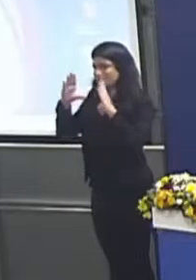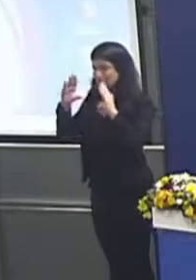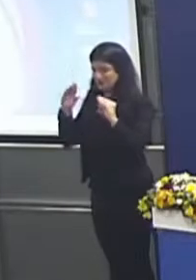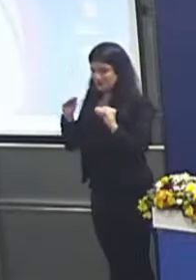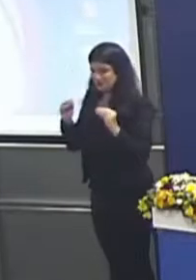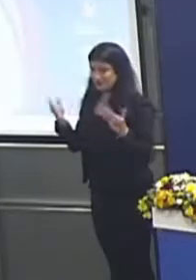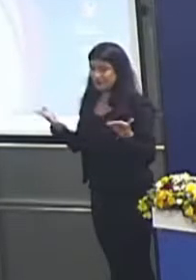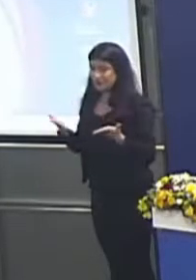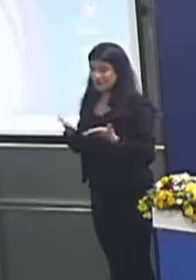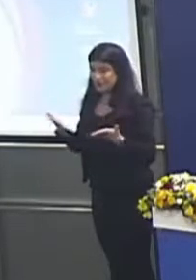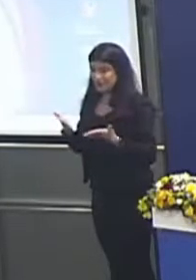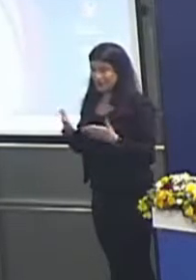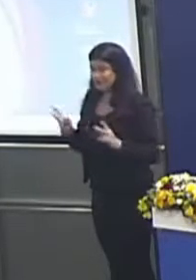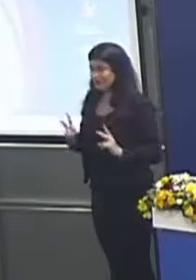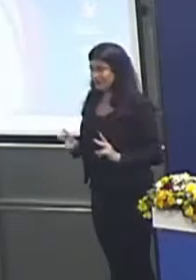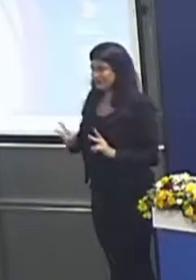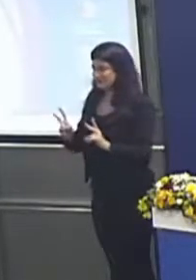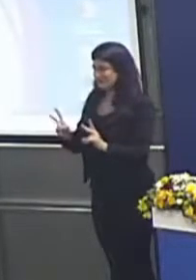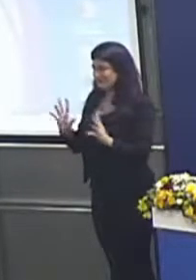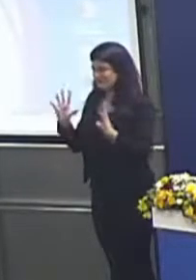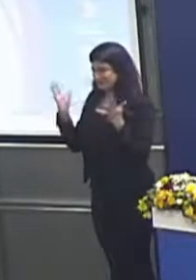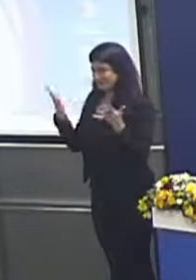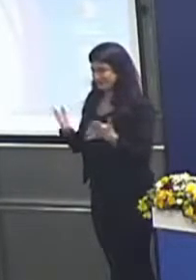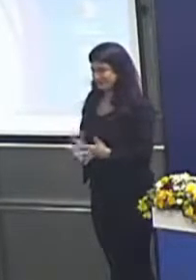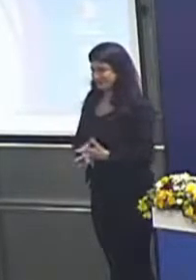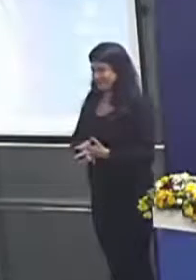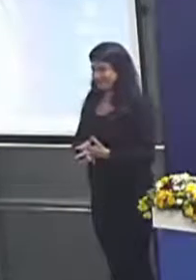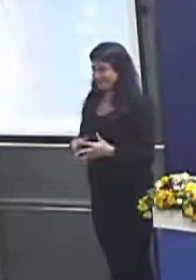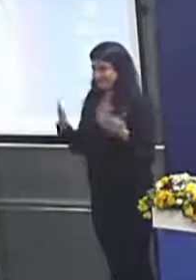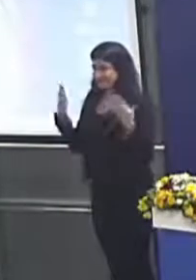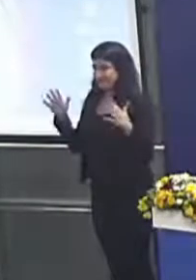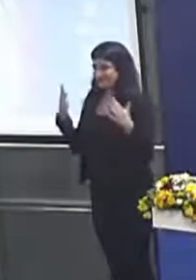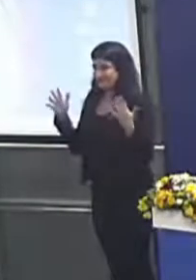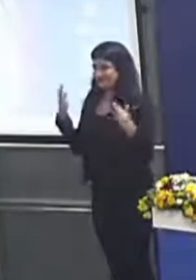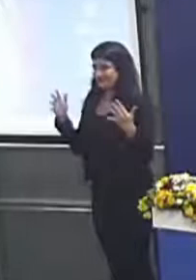e agora acho que a gente pode seguir com o nosso evento.